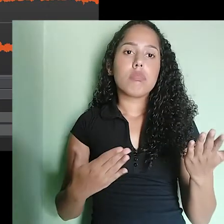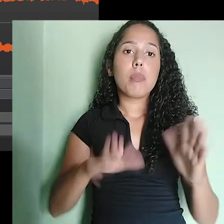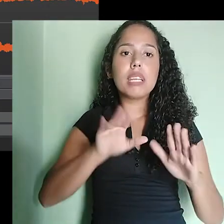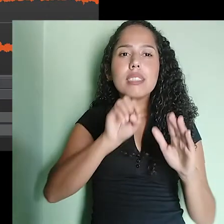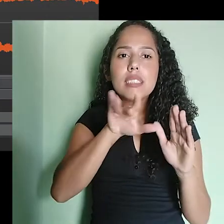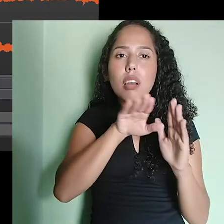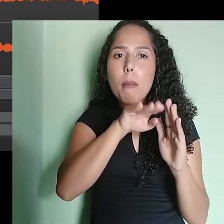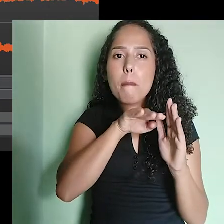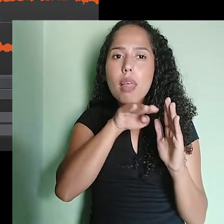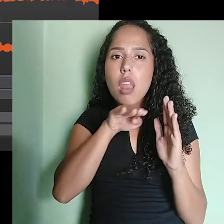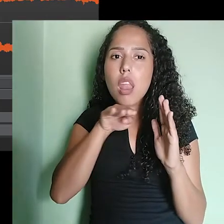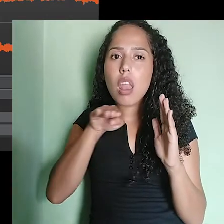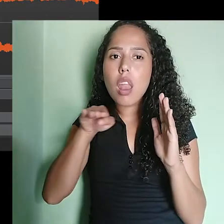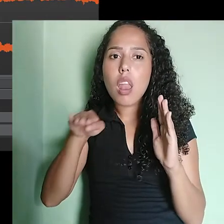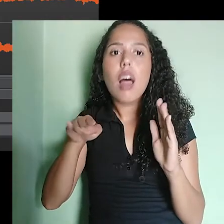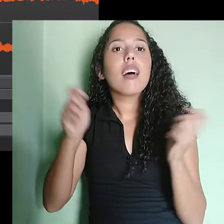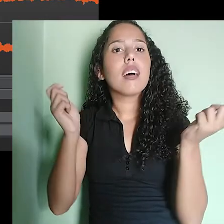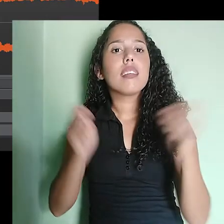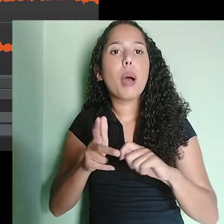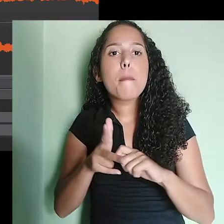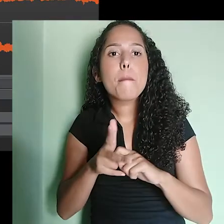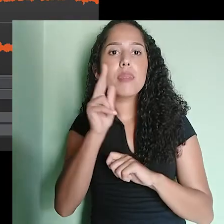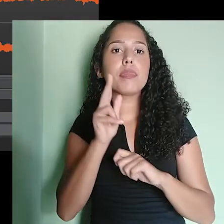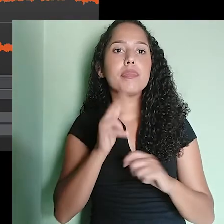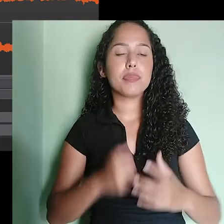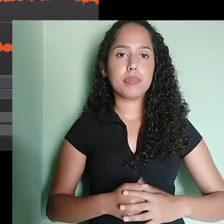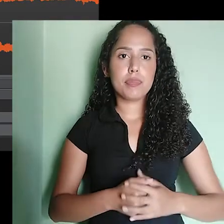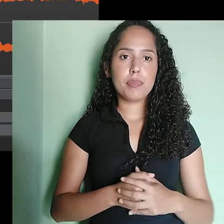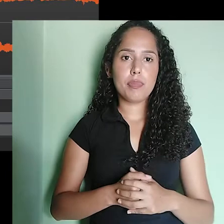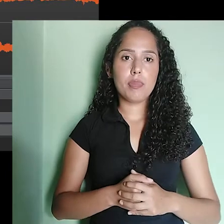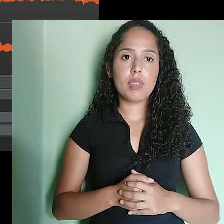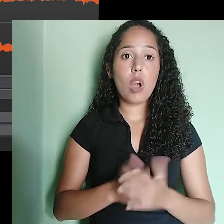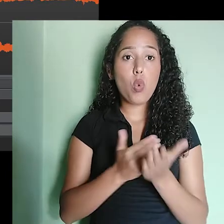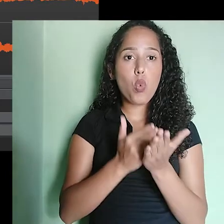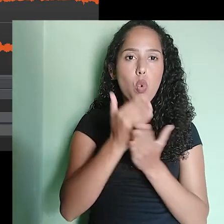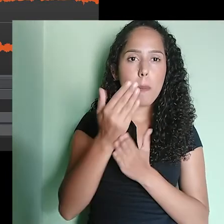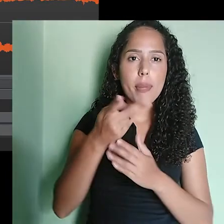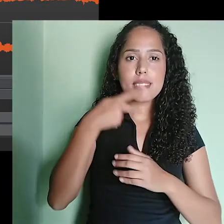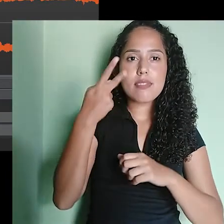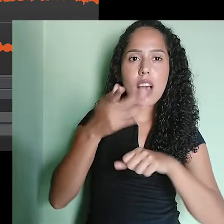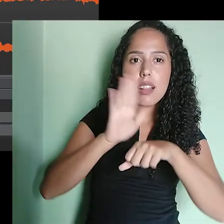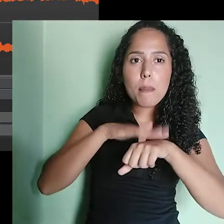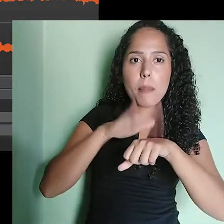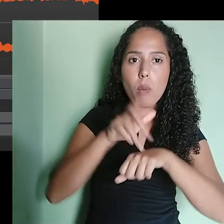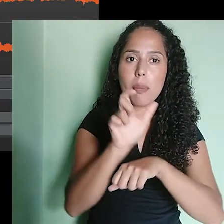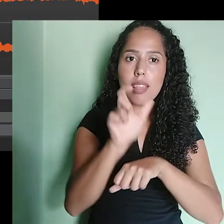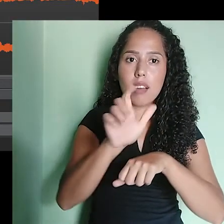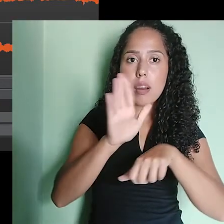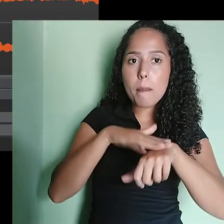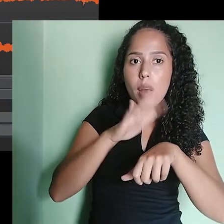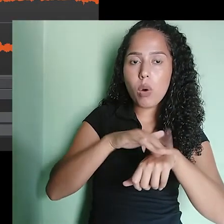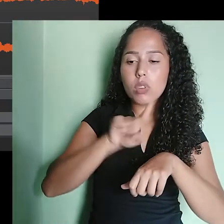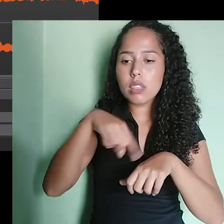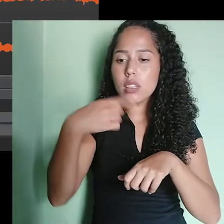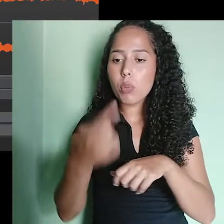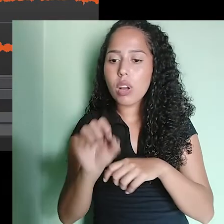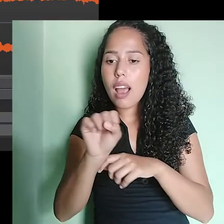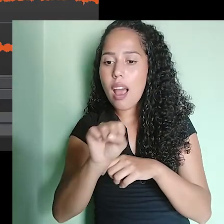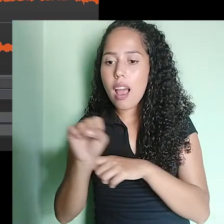recortar. Mas nesse caso aqui, eu vou cortar exatamente aqui, onde ela começa a falar mãos, e o final, depois do